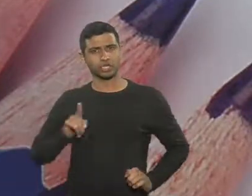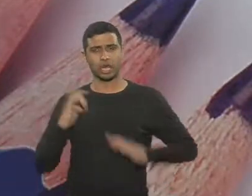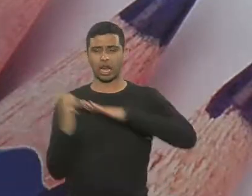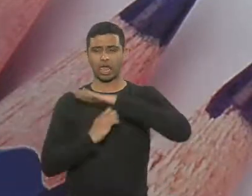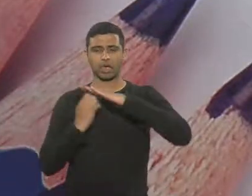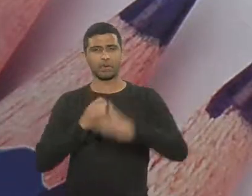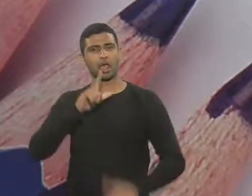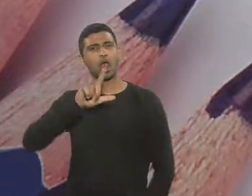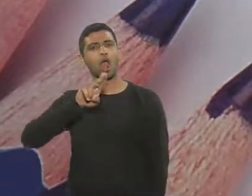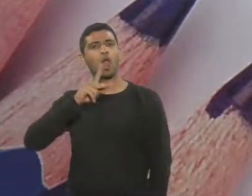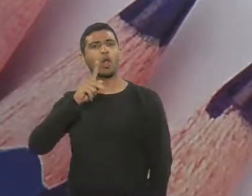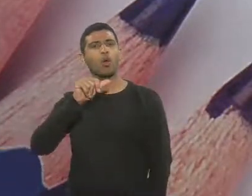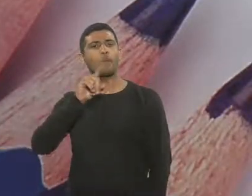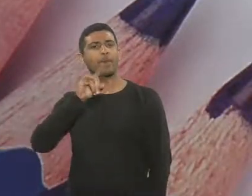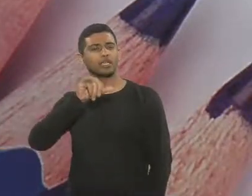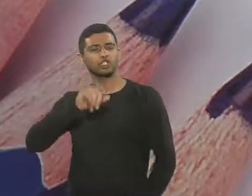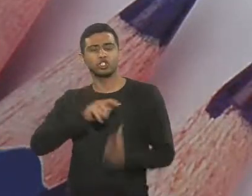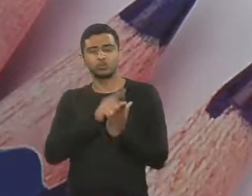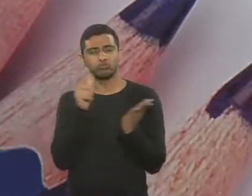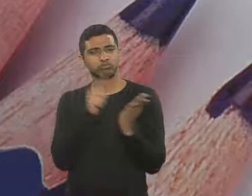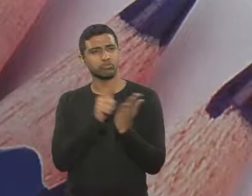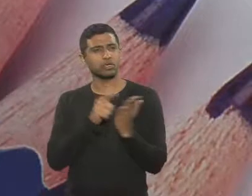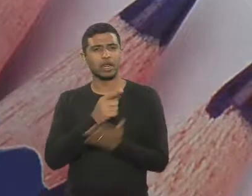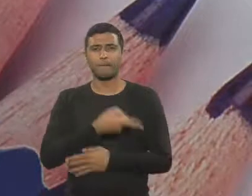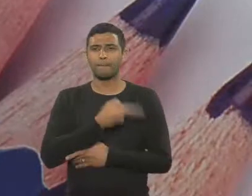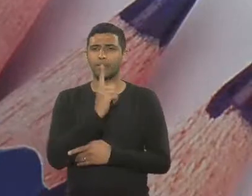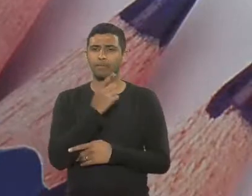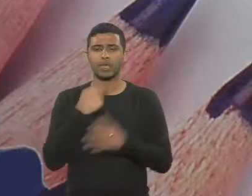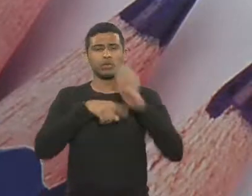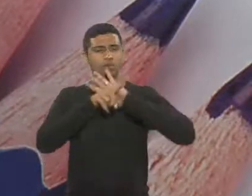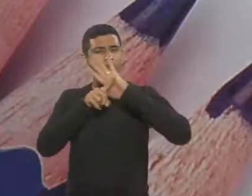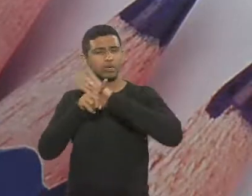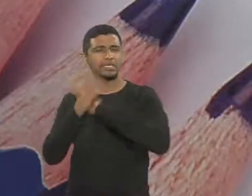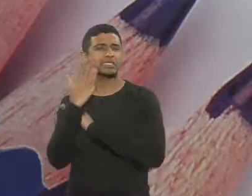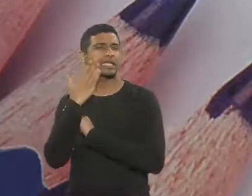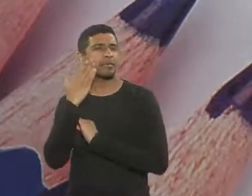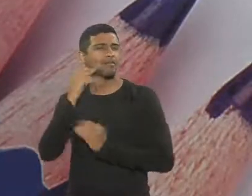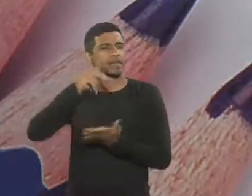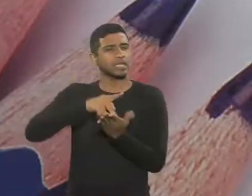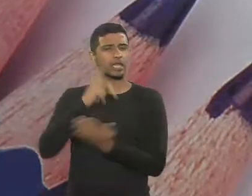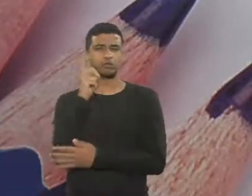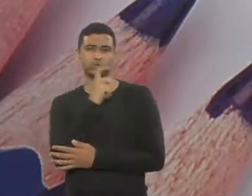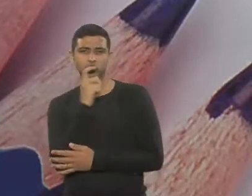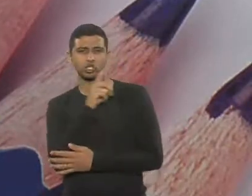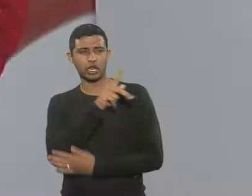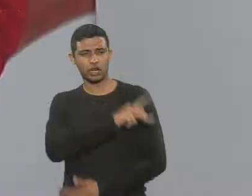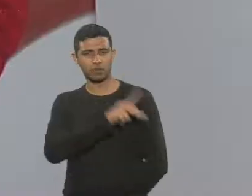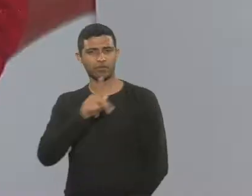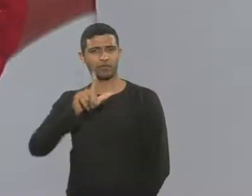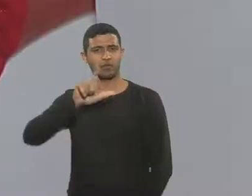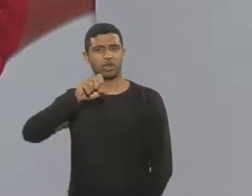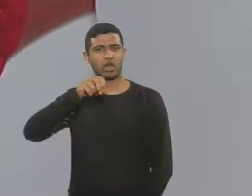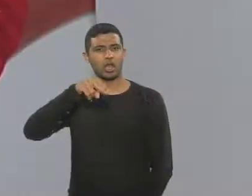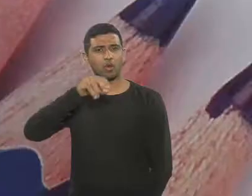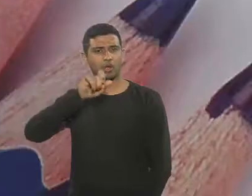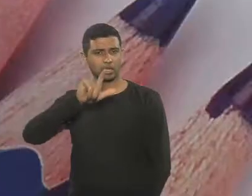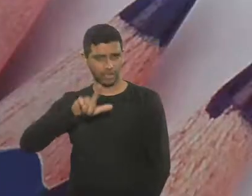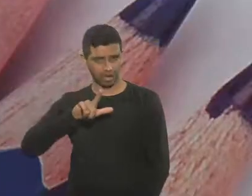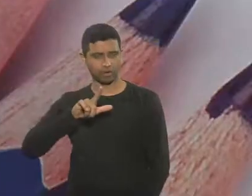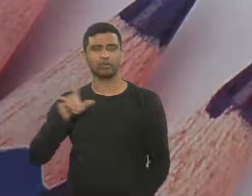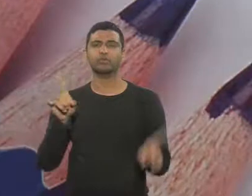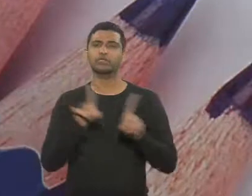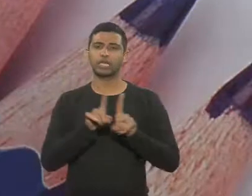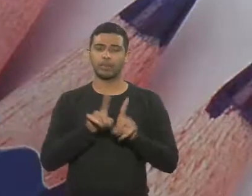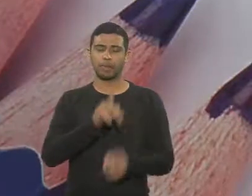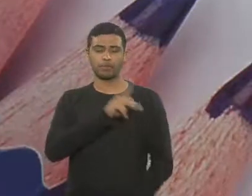agência Lupa de Jornalismo, a primeira especializada em checagem de fatos no país, professor Leonel Aguiar,